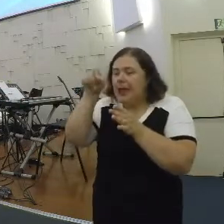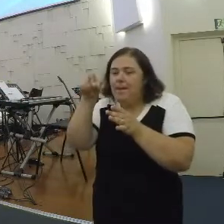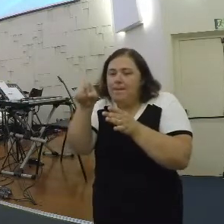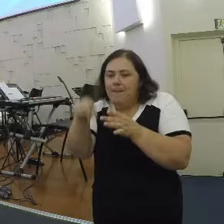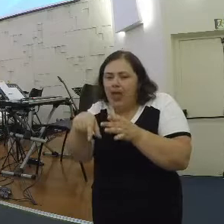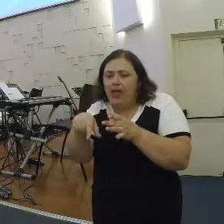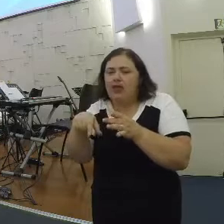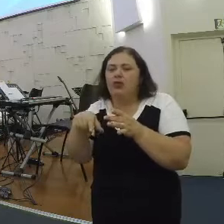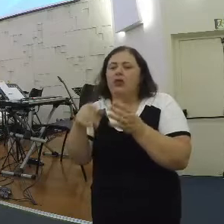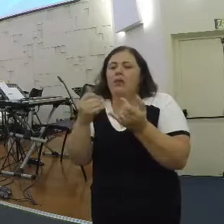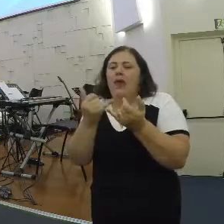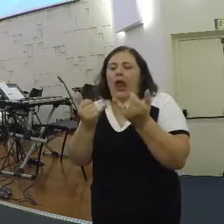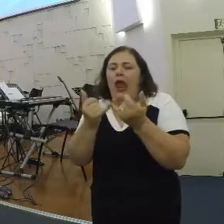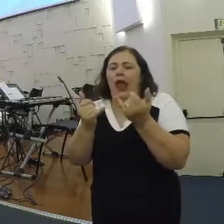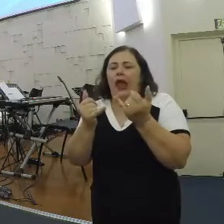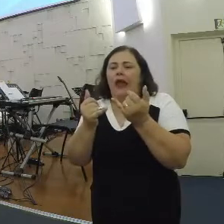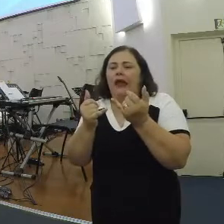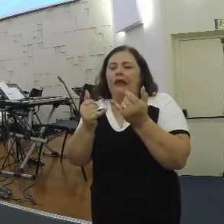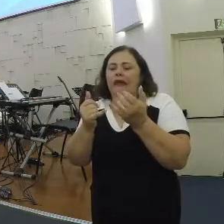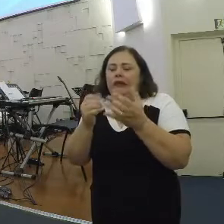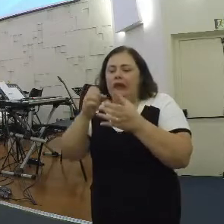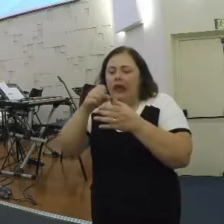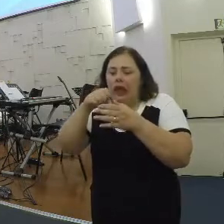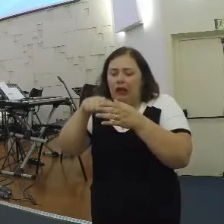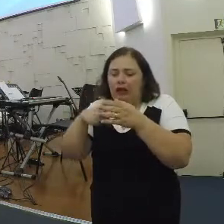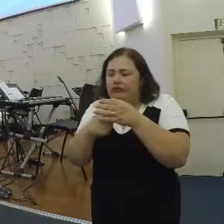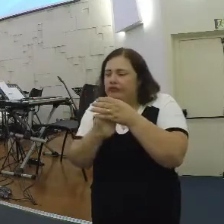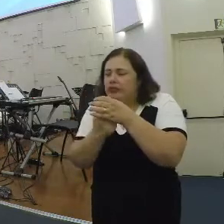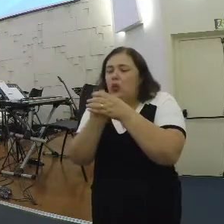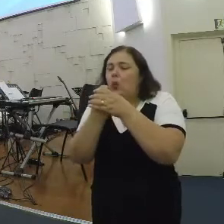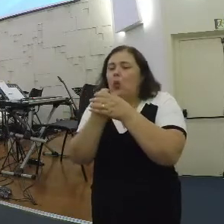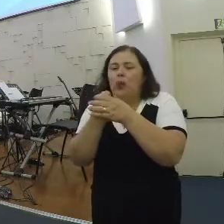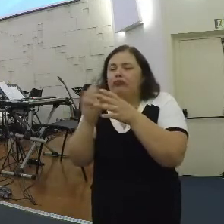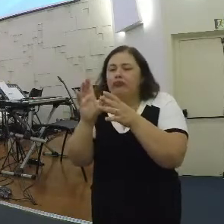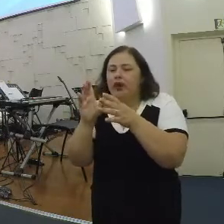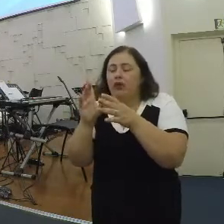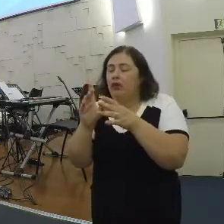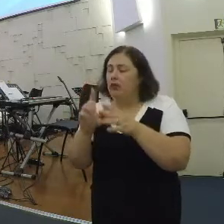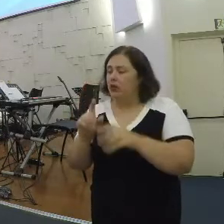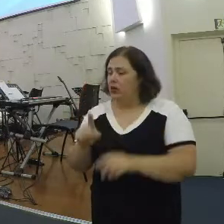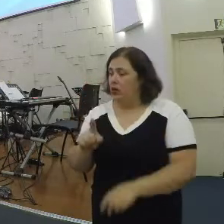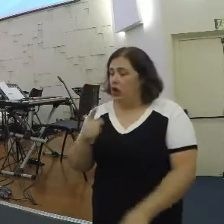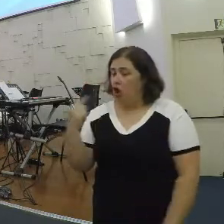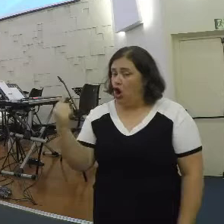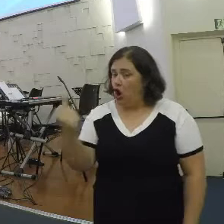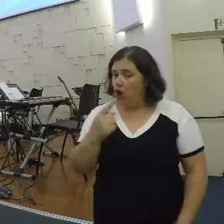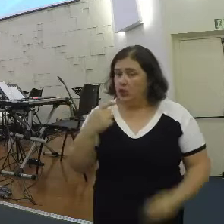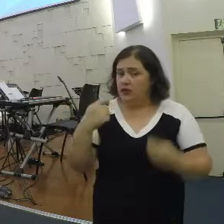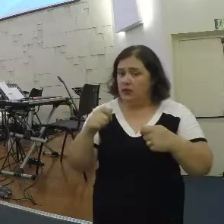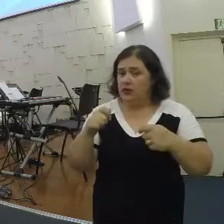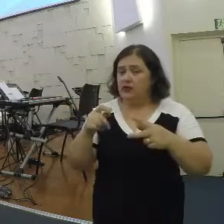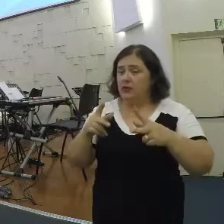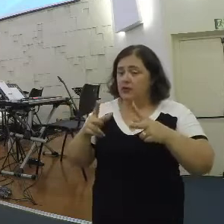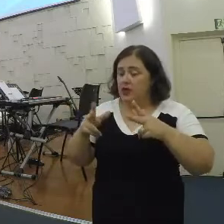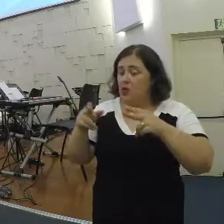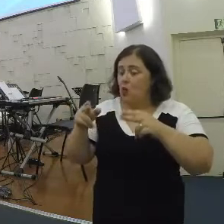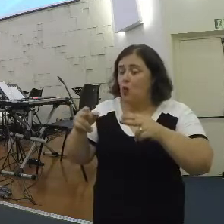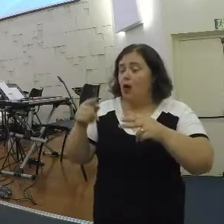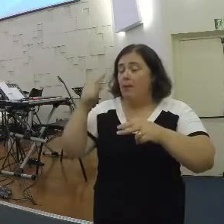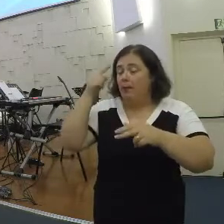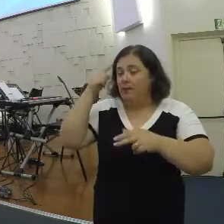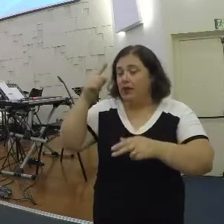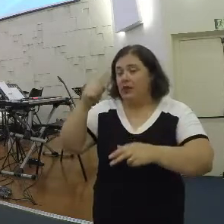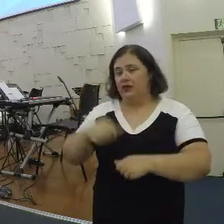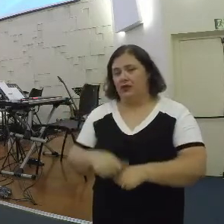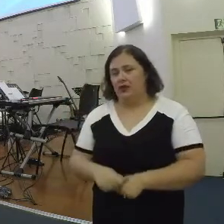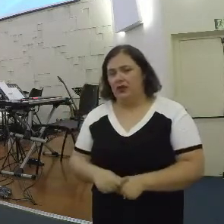a sua carne, não subestime o seu cérebro. Você não é capaz de prever o que o seu coração